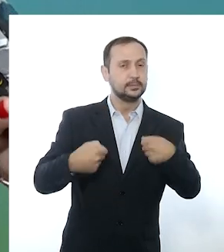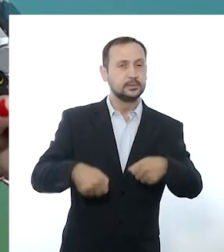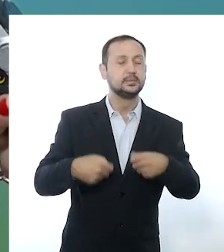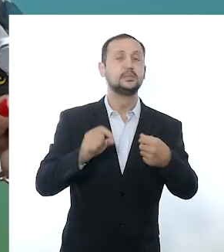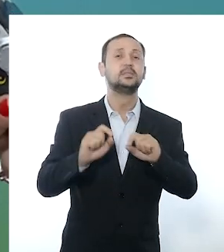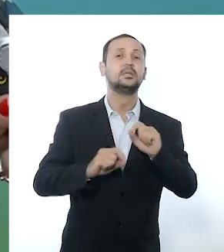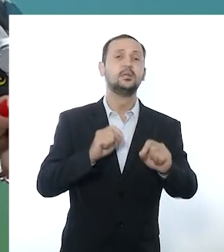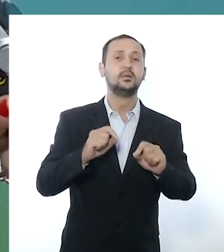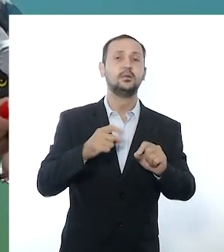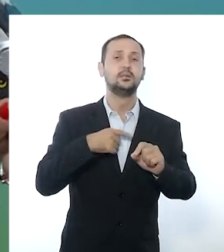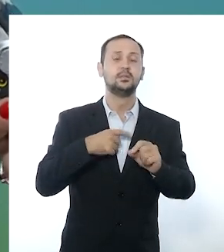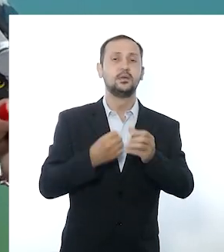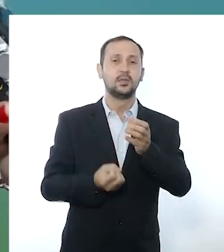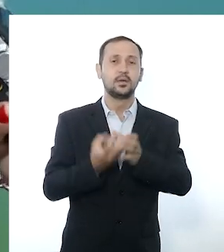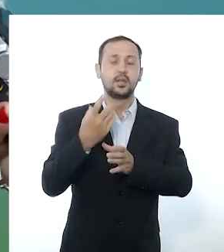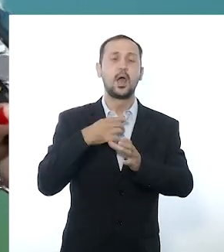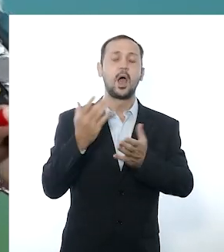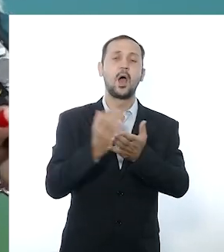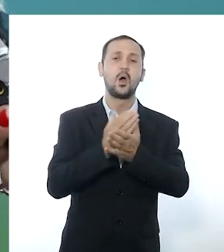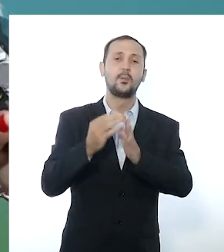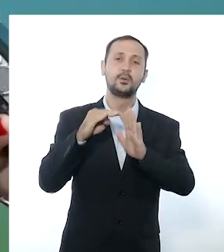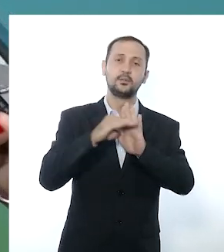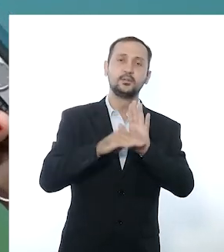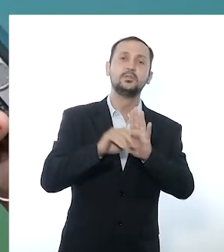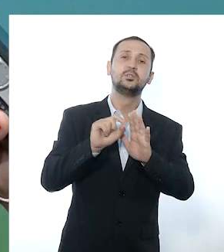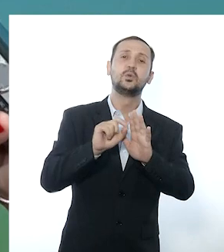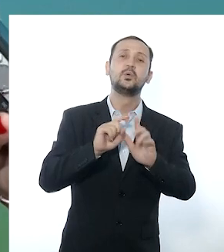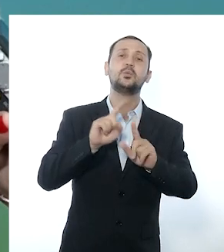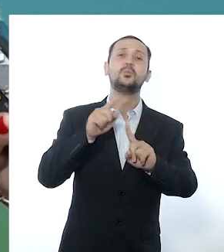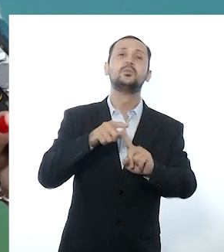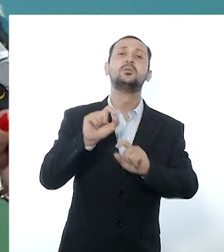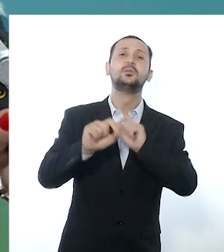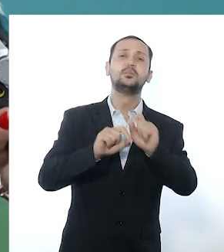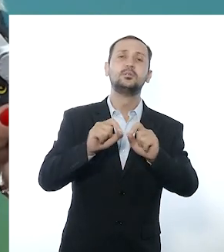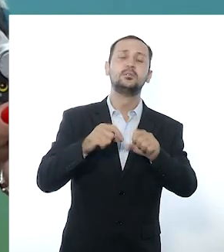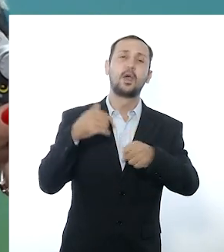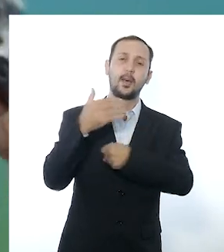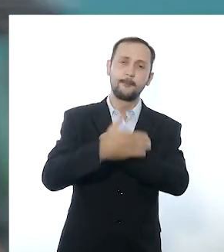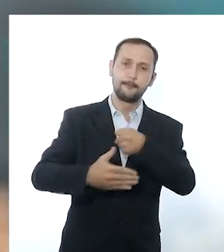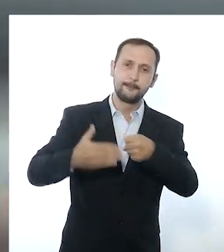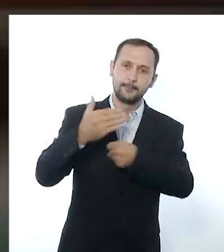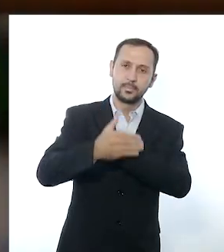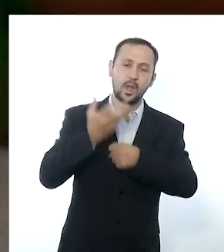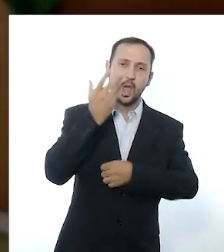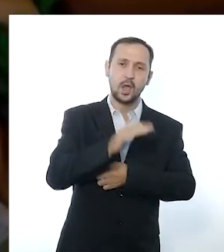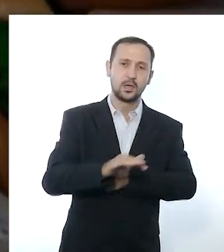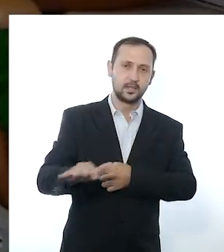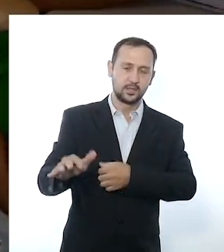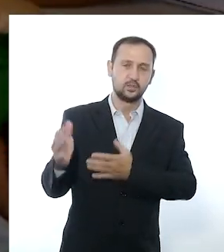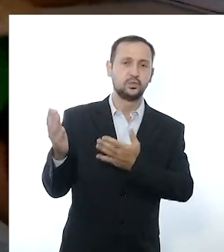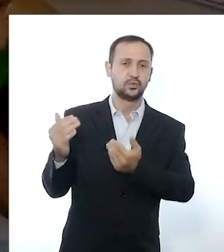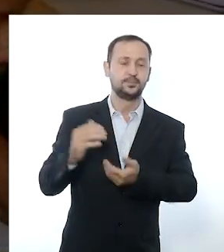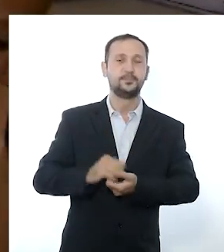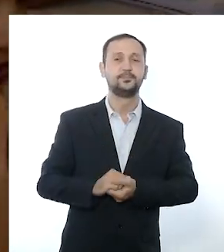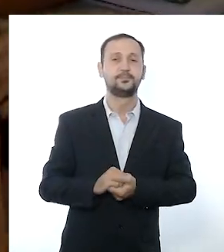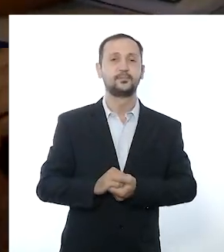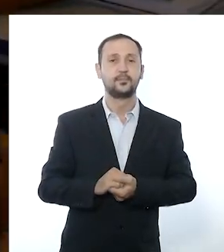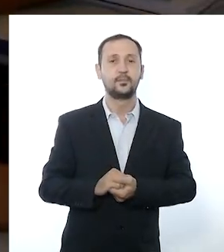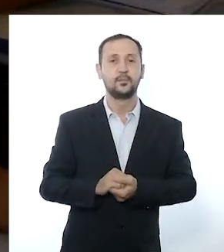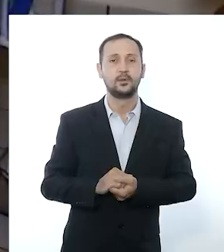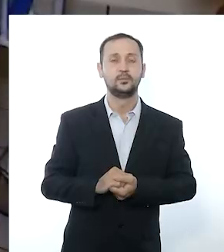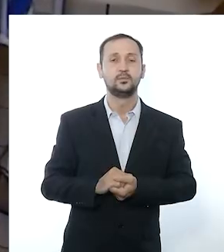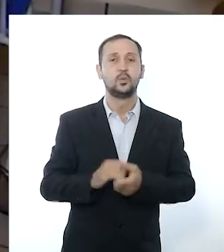de elaborar ações com o objetivo de levar proteção à criança e adolescente. As condições do